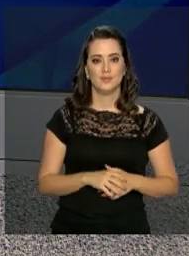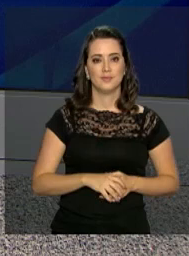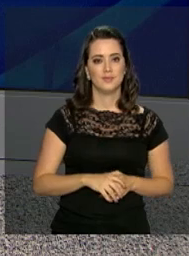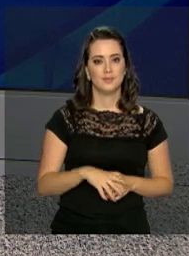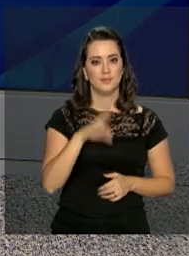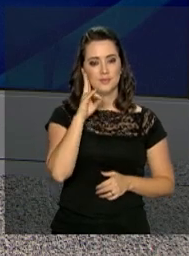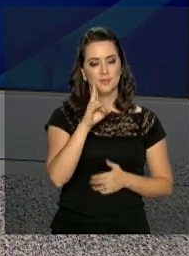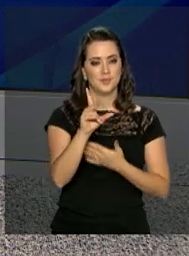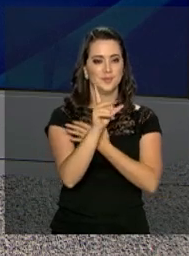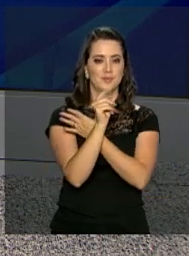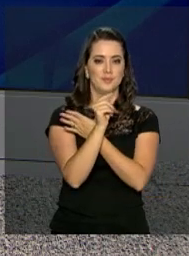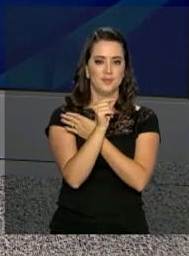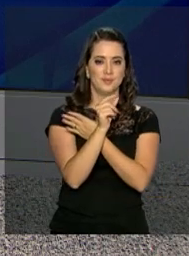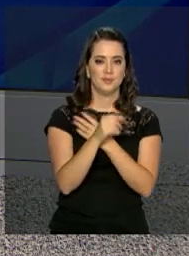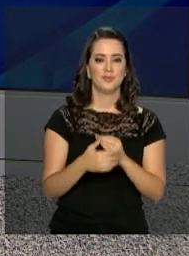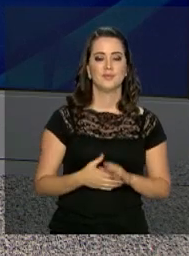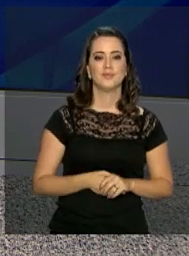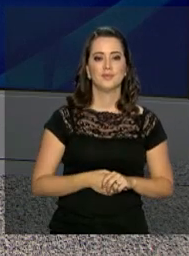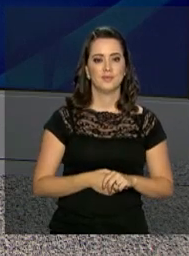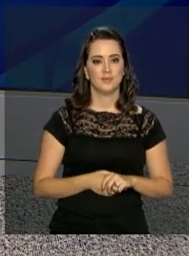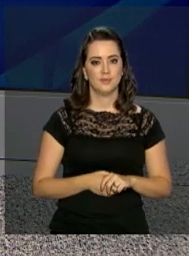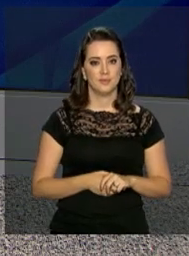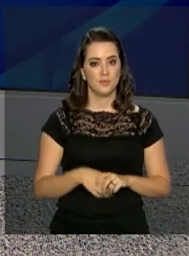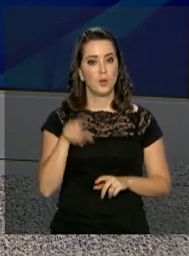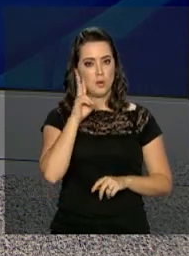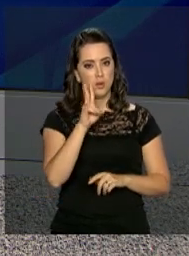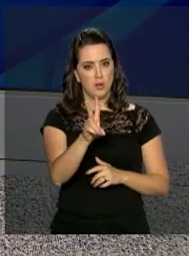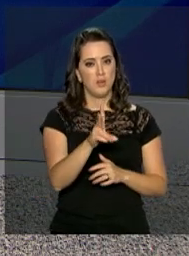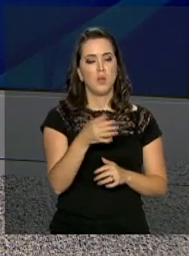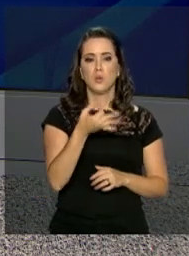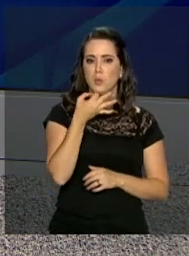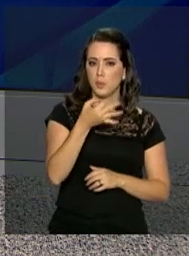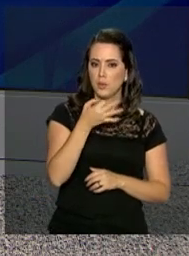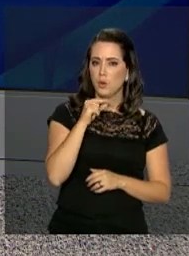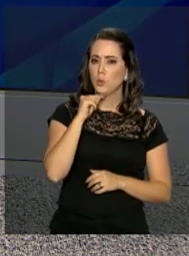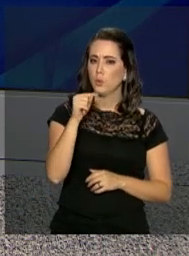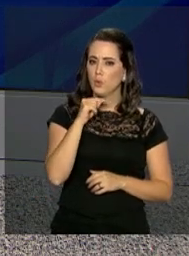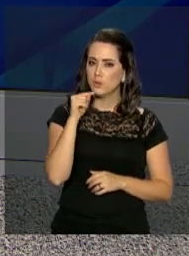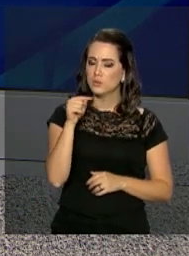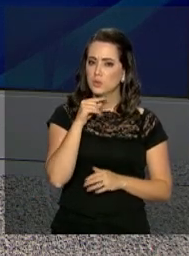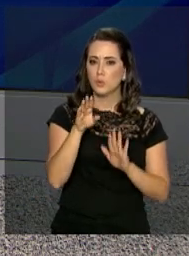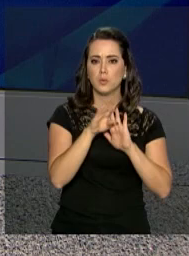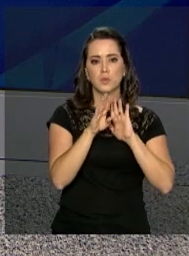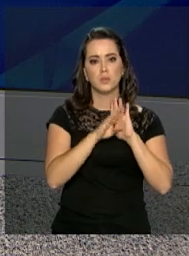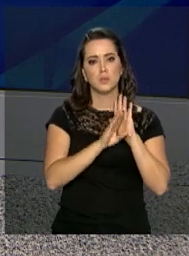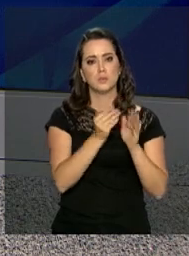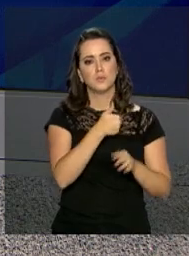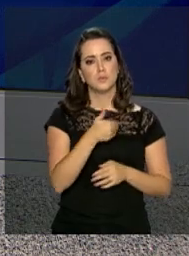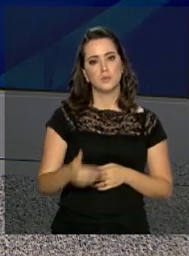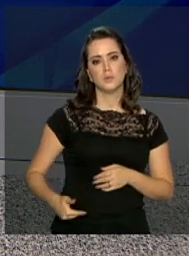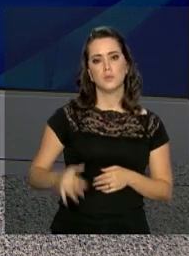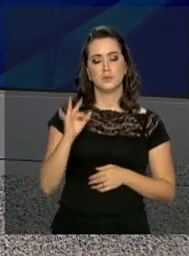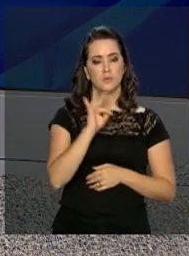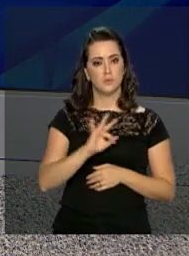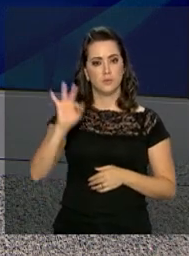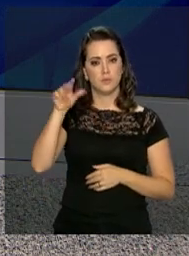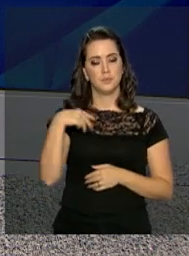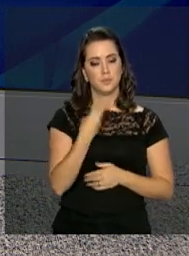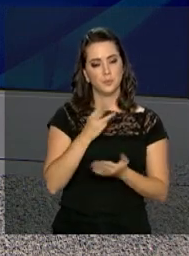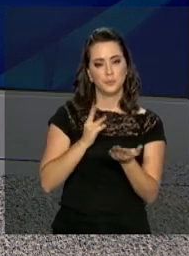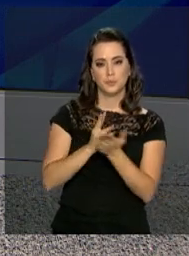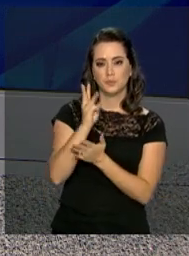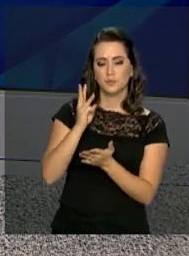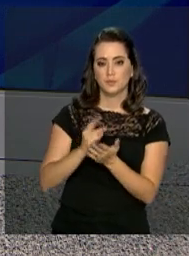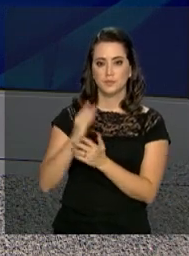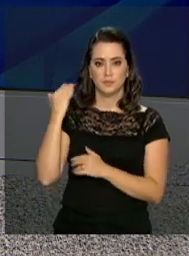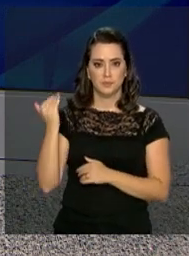no YouTube. Acesse também o nosso perfil no Twitter. Você pode mandar suas sugestões de reportagens e dúvidas sobre programas e ações do governo federal